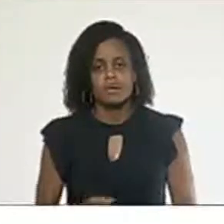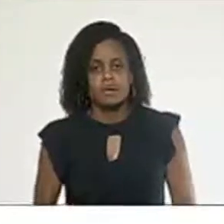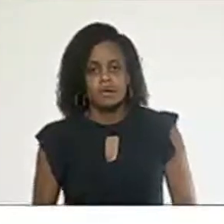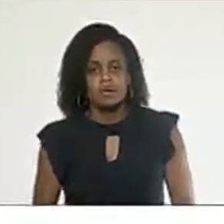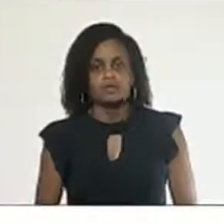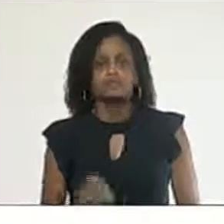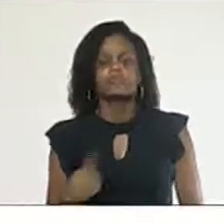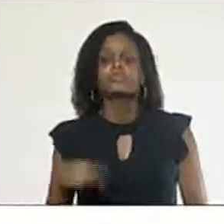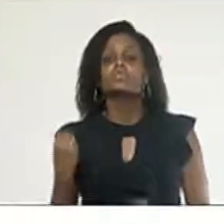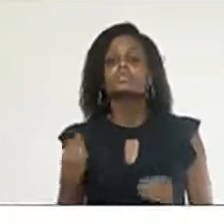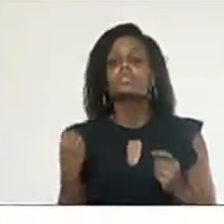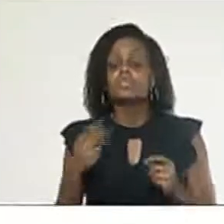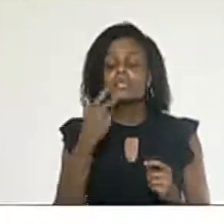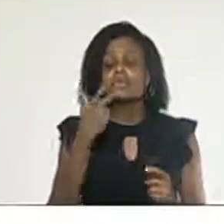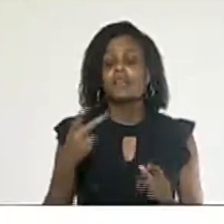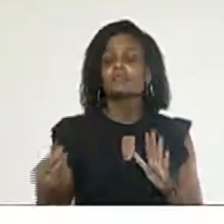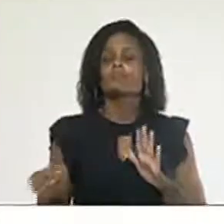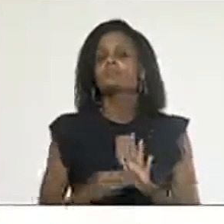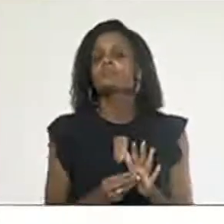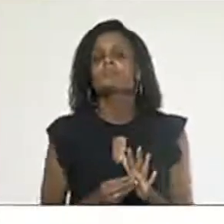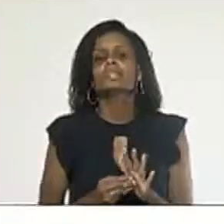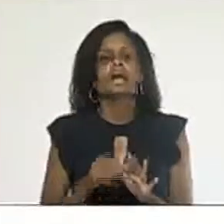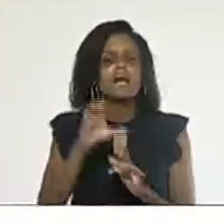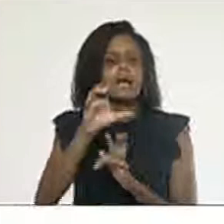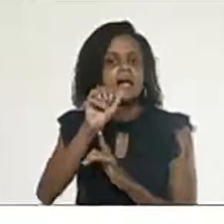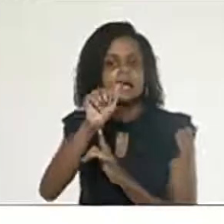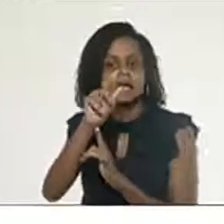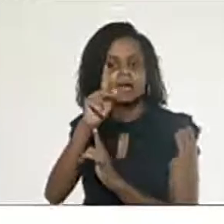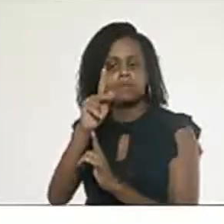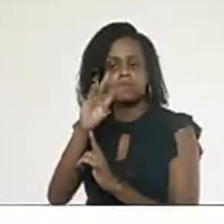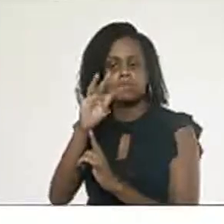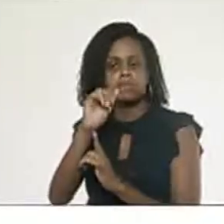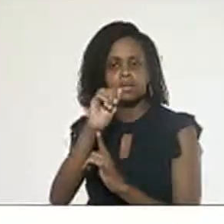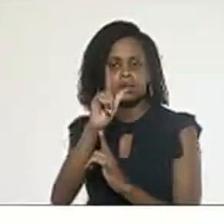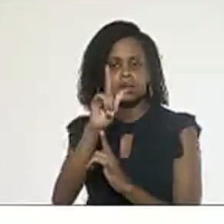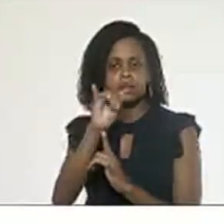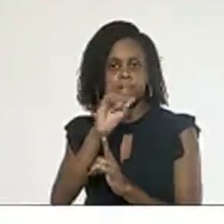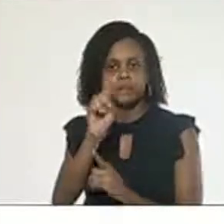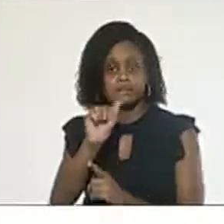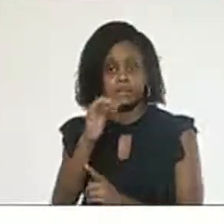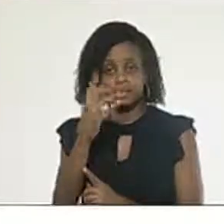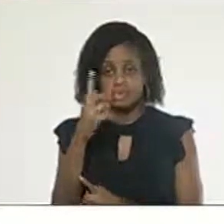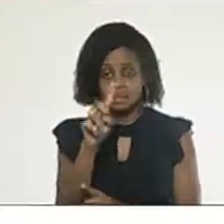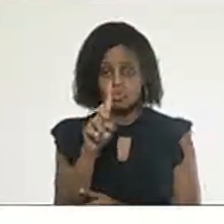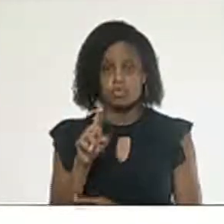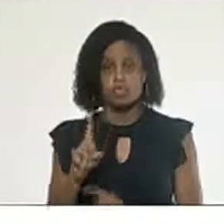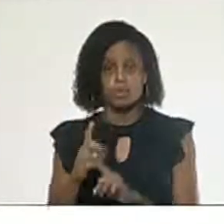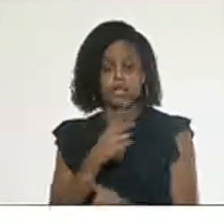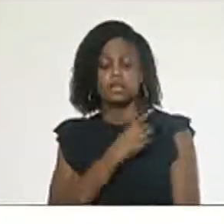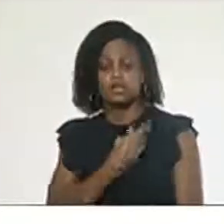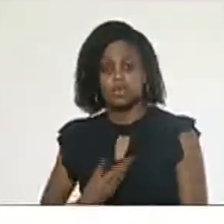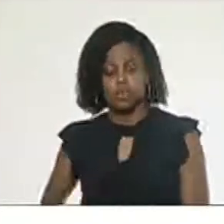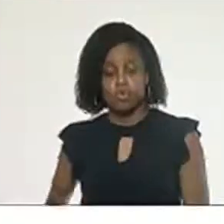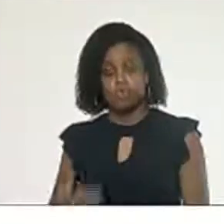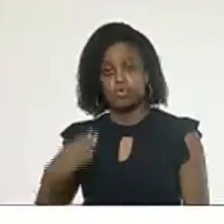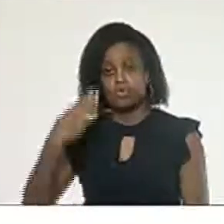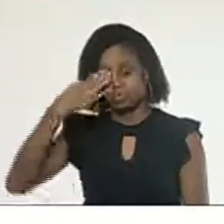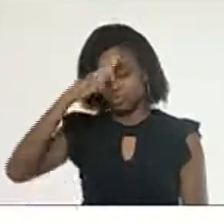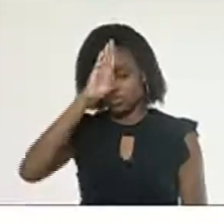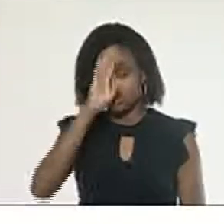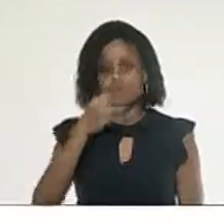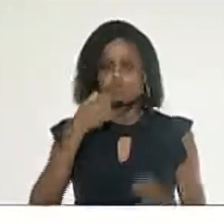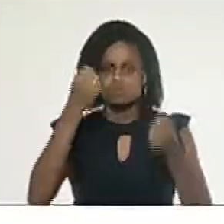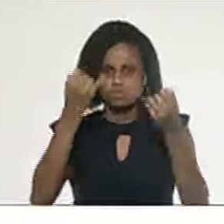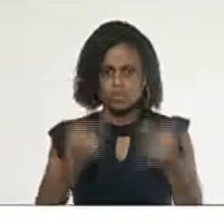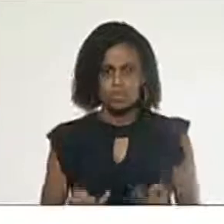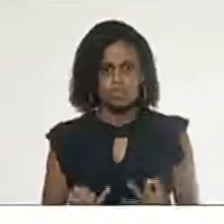um elemento, que é essa tal da capitalização apresentada pelo governo Bolsonaro,